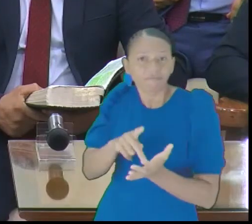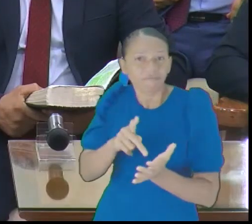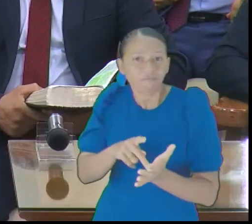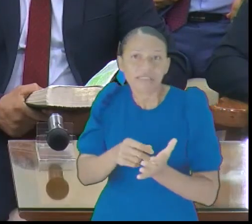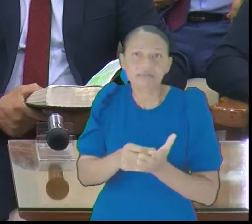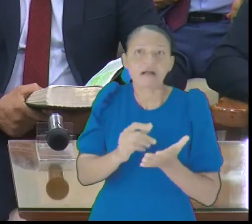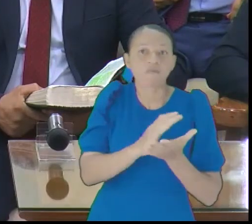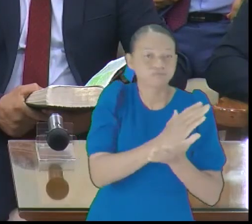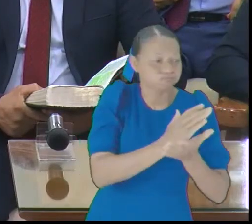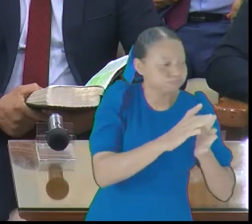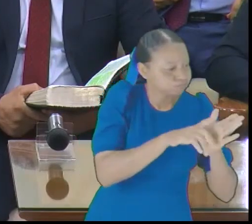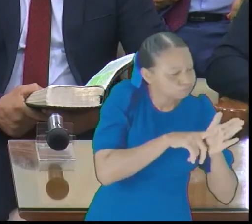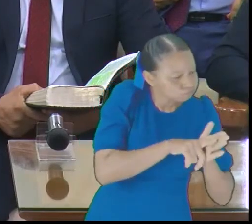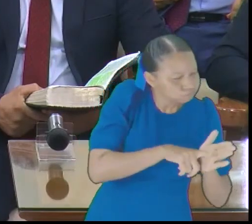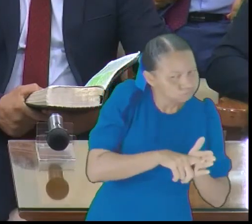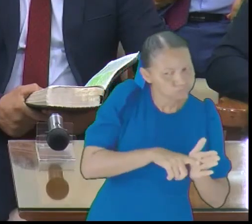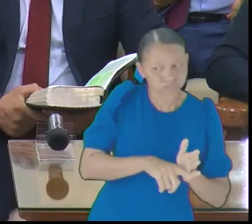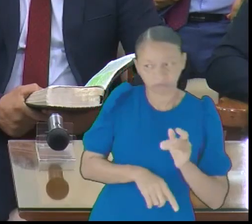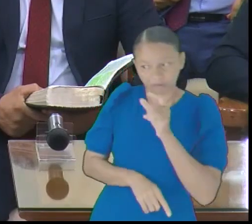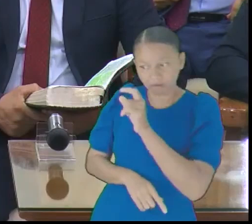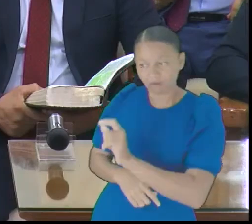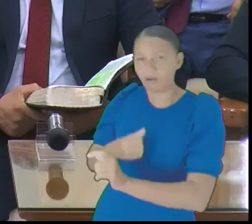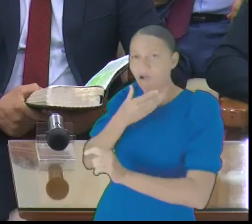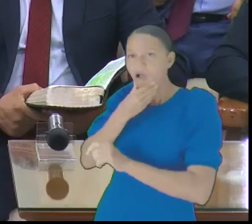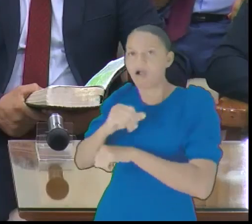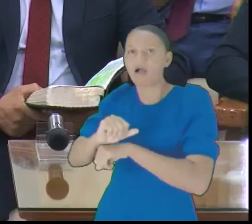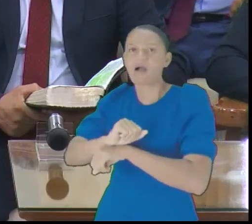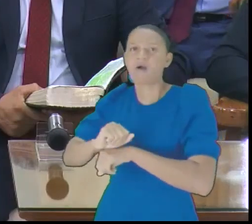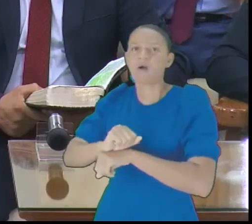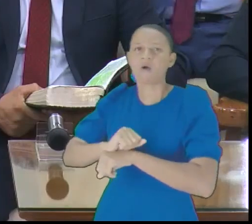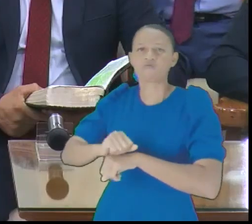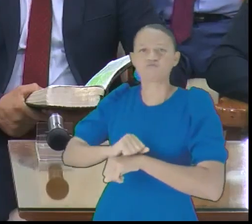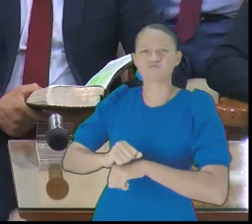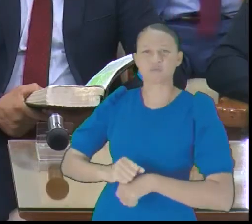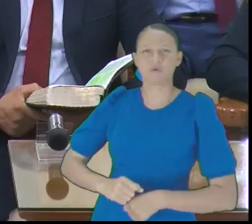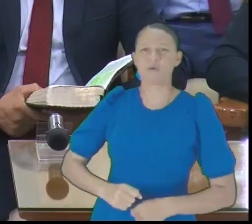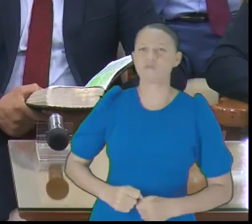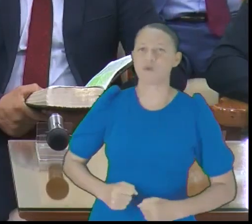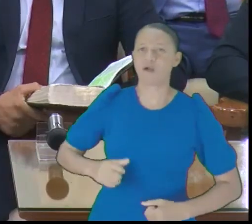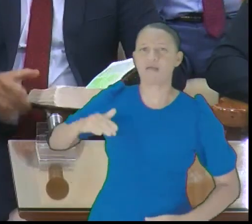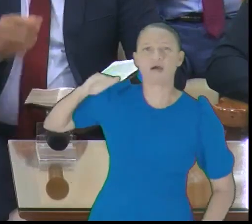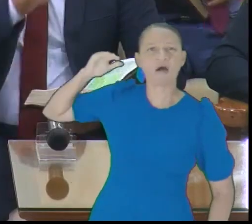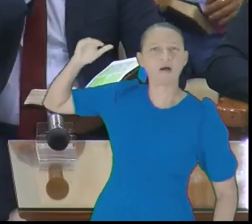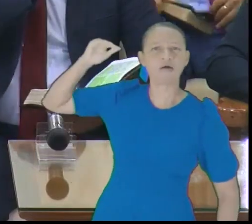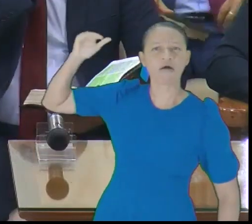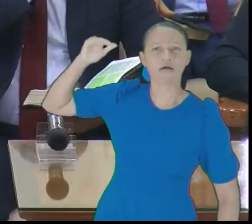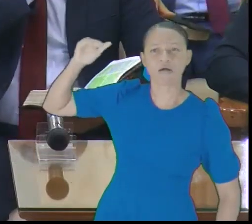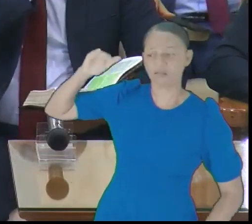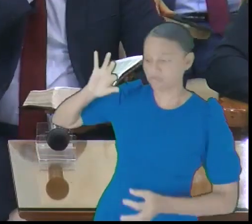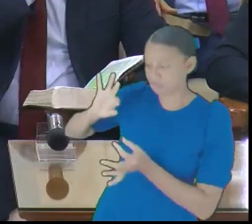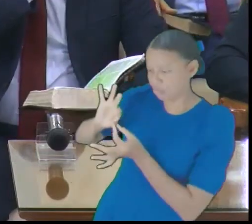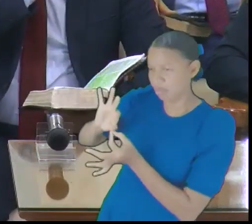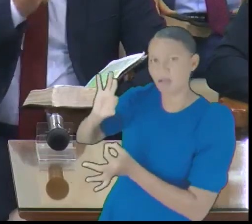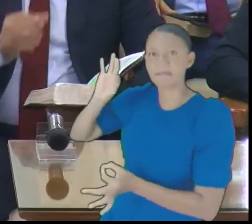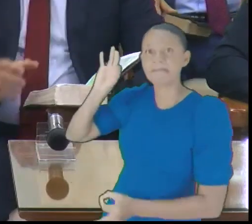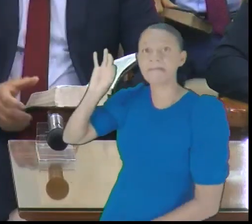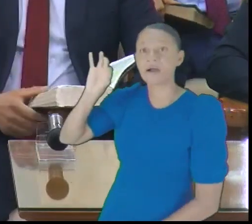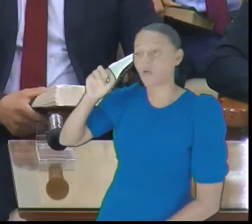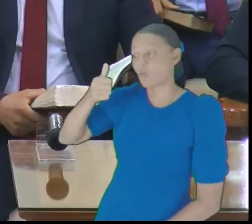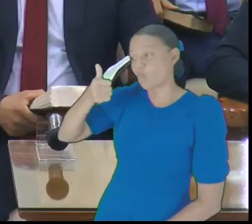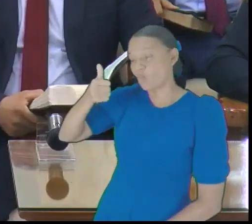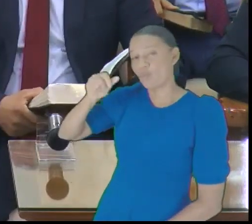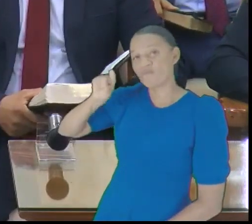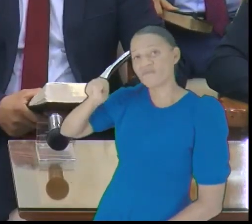pesquisas indicam que Abraão era um homem zarrão, ele tinha 1,90 m aproximadamente